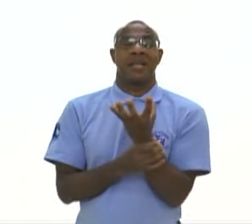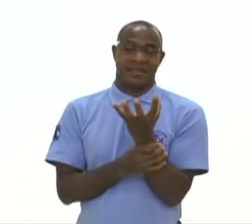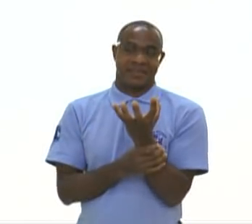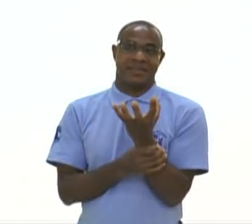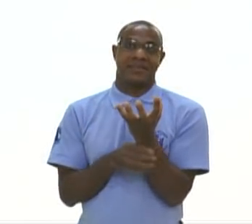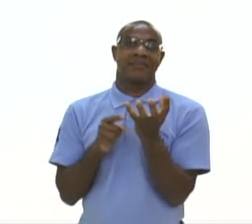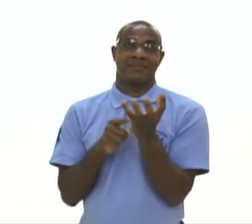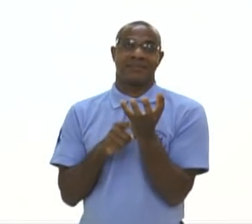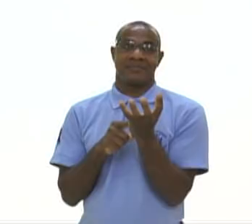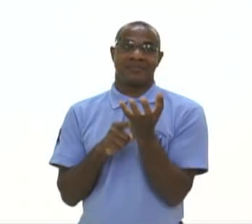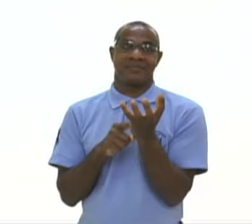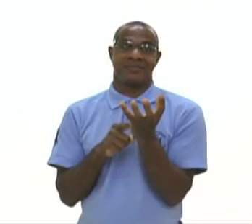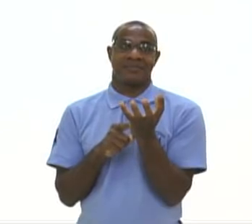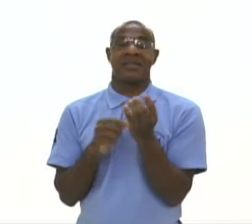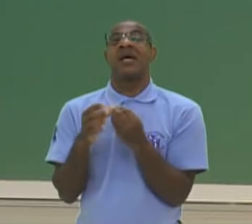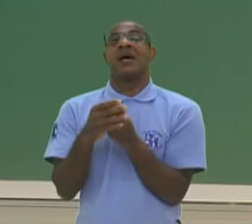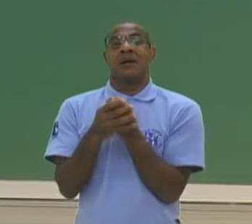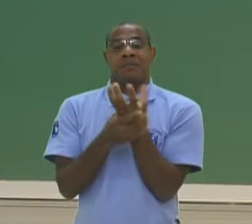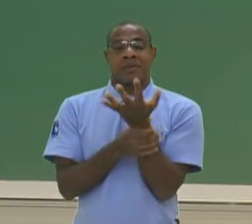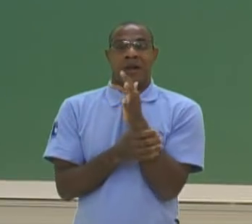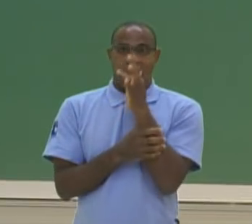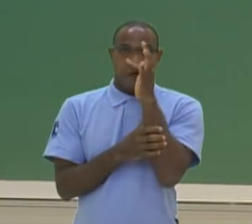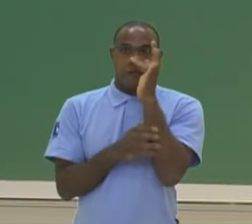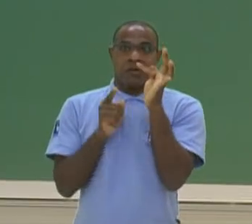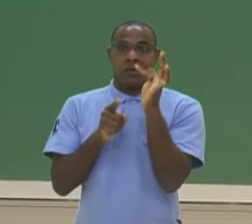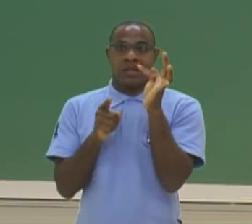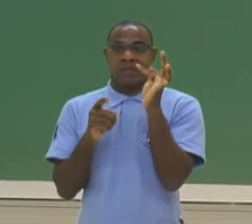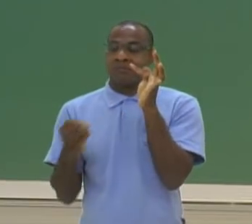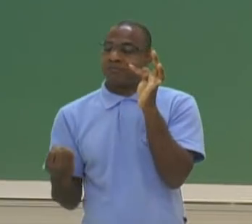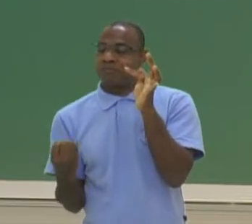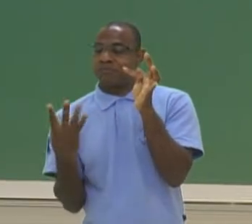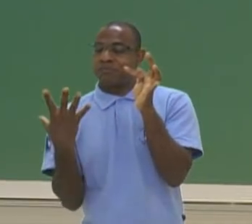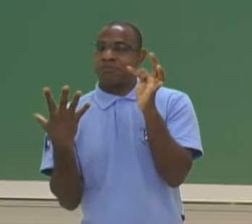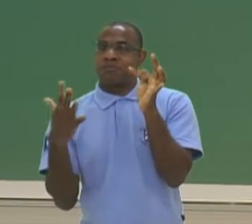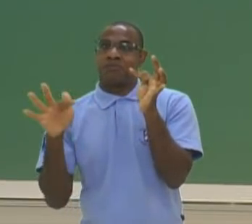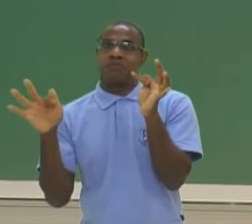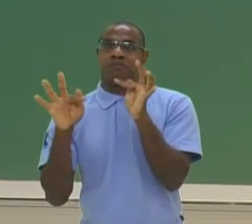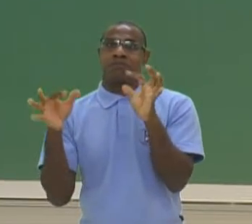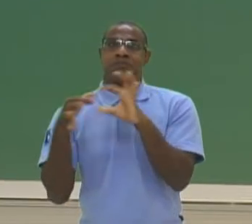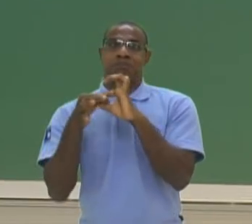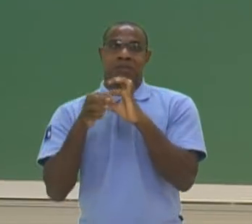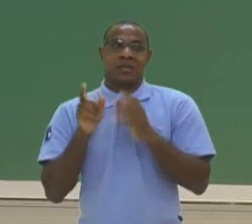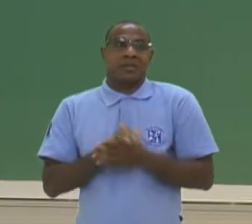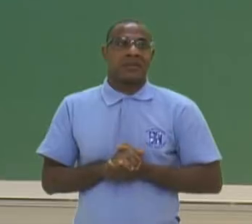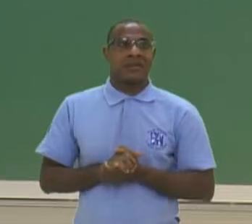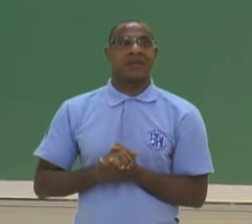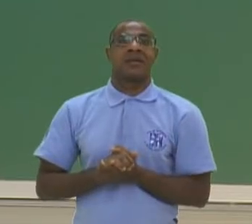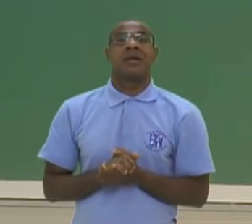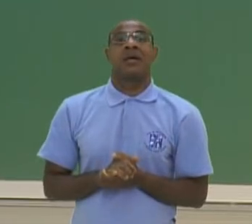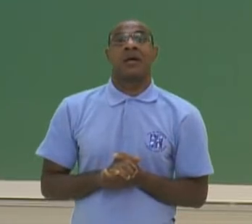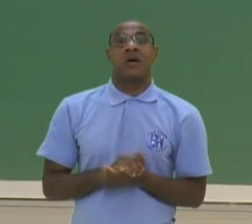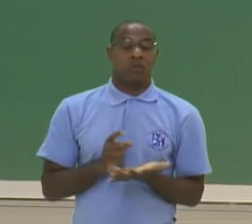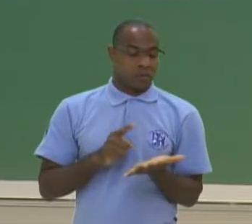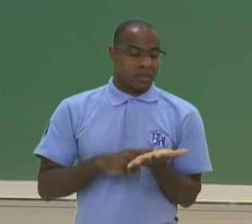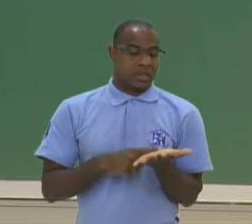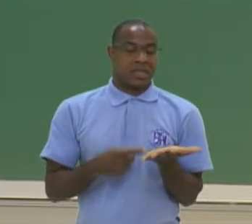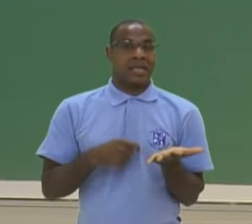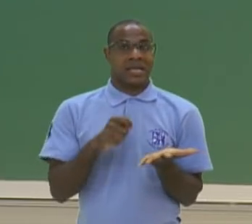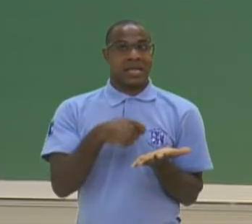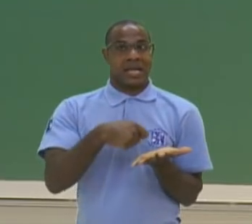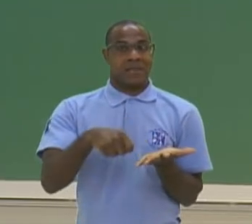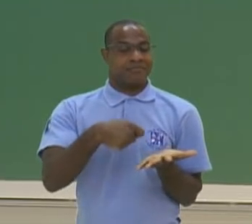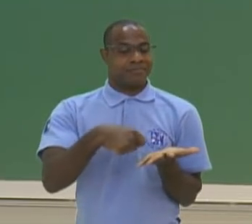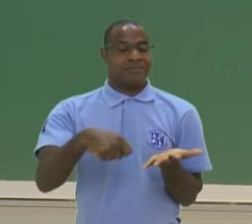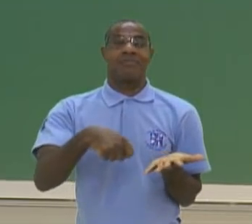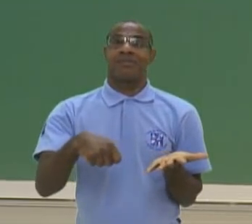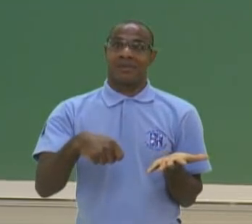para vocês que a flor é a estrutura reprodutora da planta. E estar com o caderno para a gente poder anotar todos os pontos